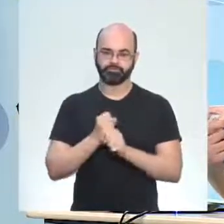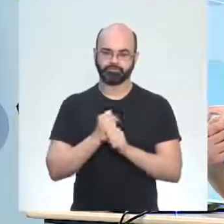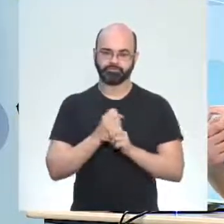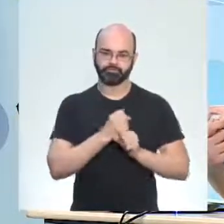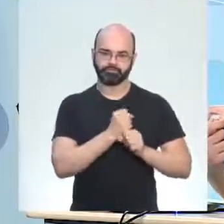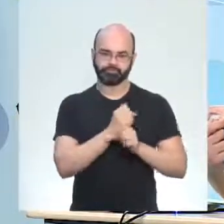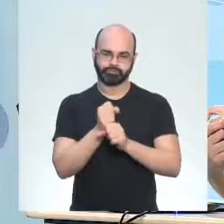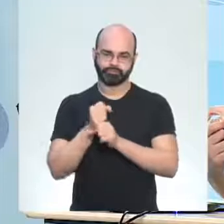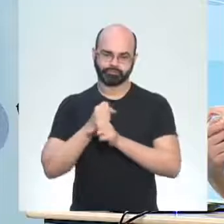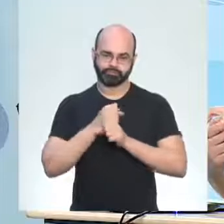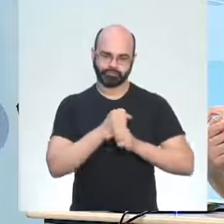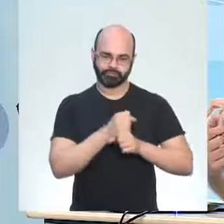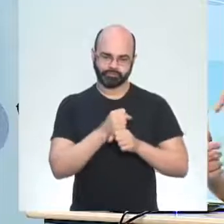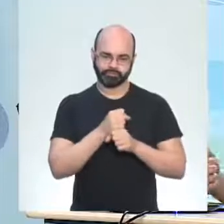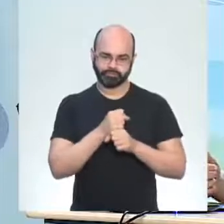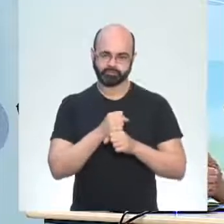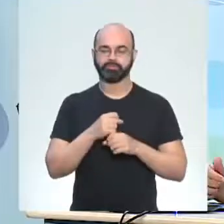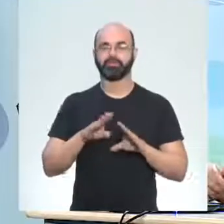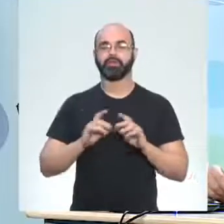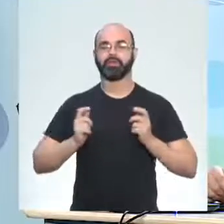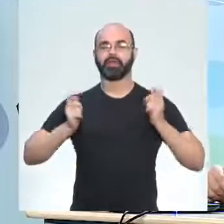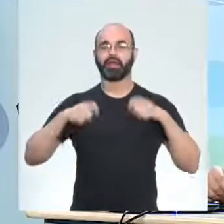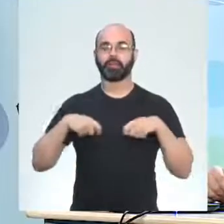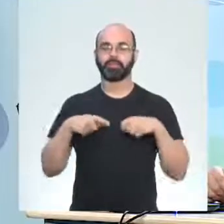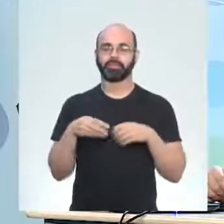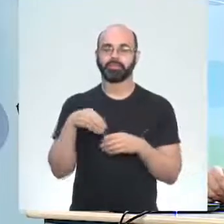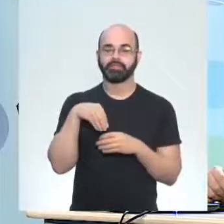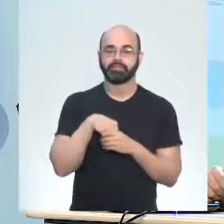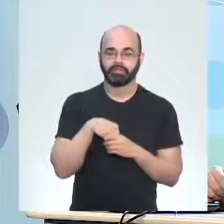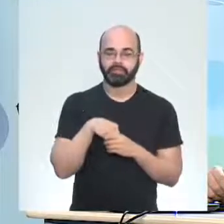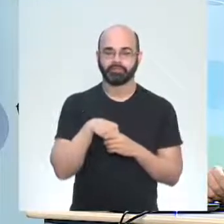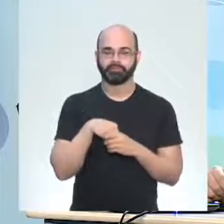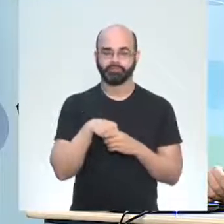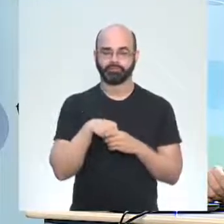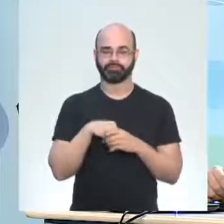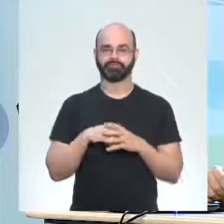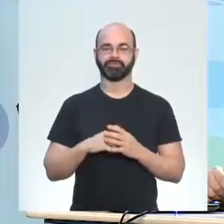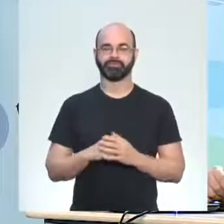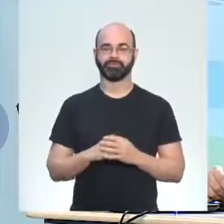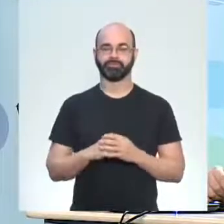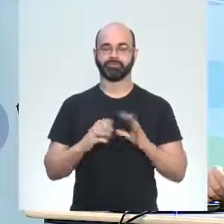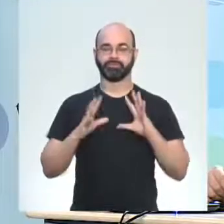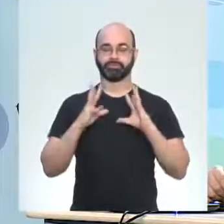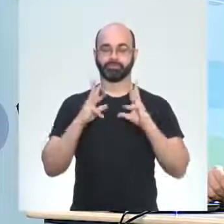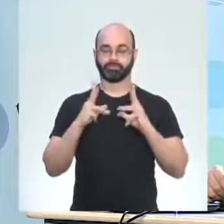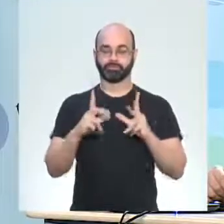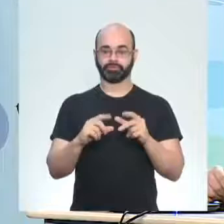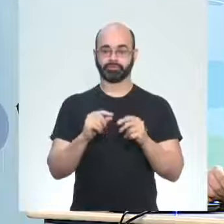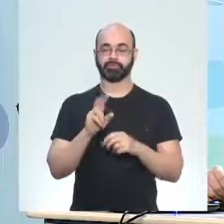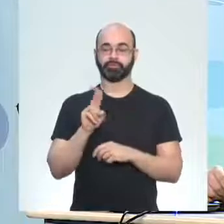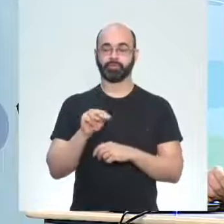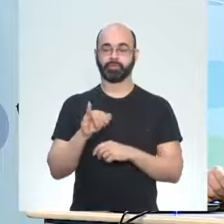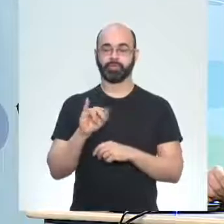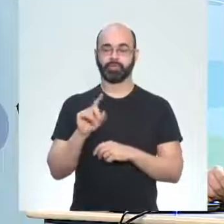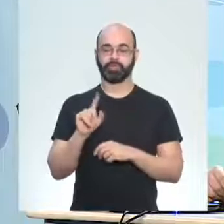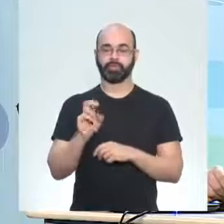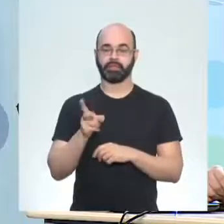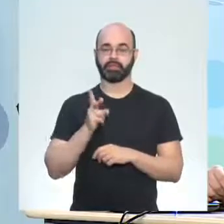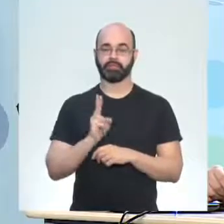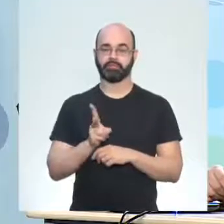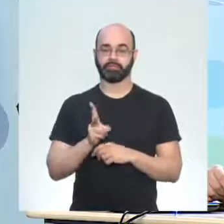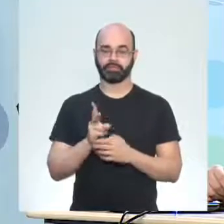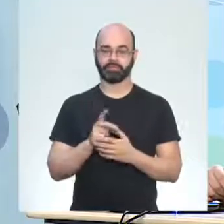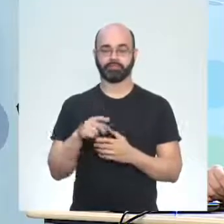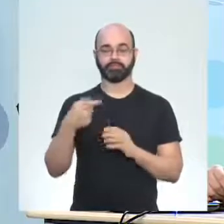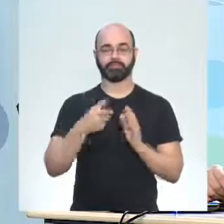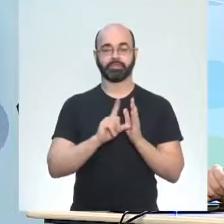capacidade, as dimensões internas da figura. Sempre, todas elas na mesma unidade, tá? Antes você tem que fazer as